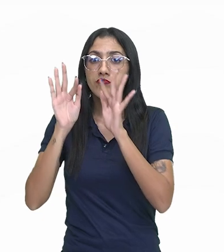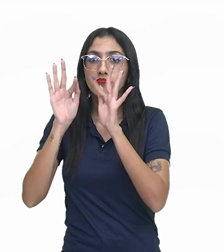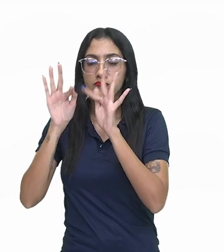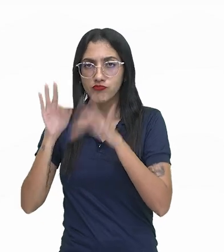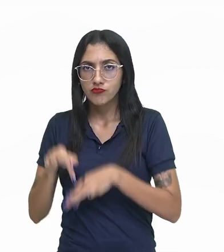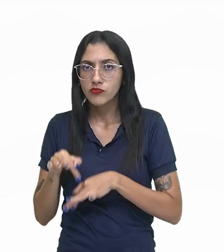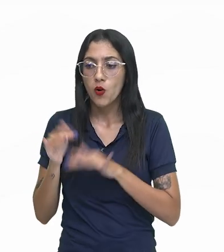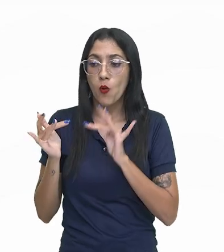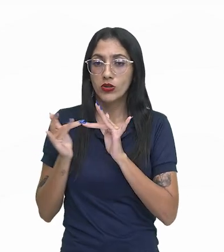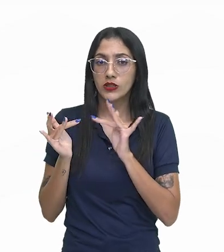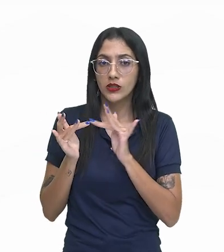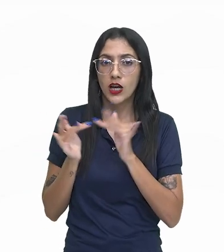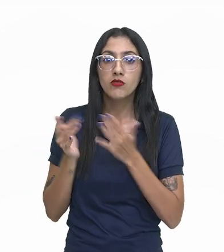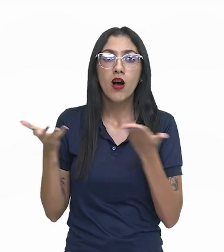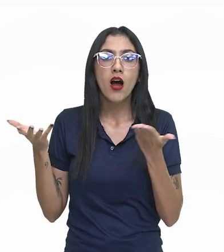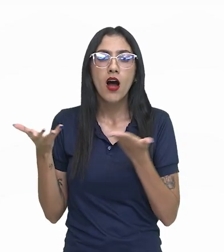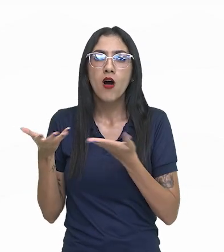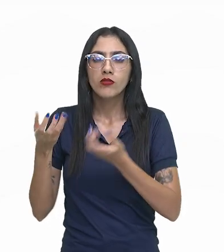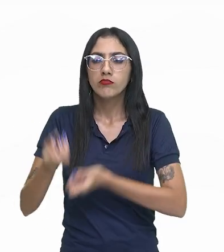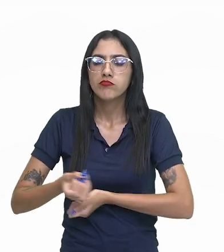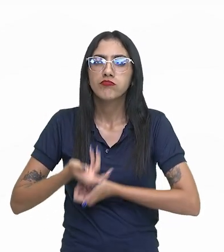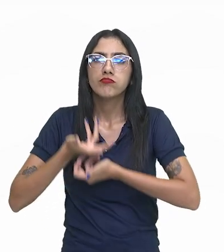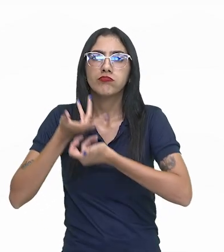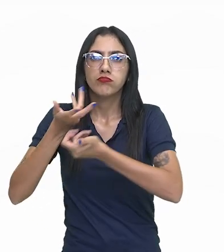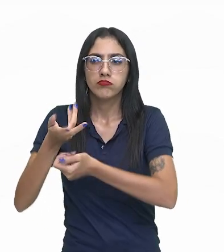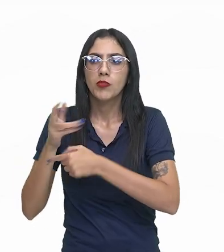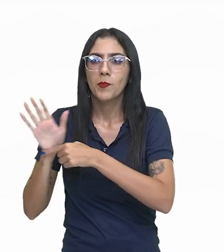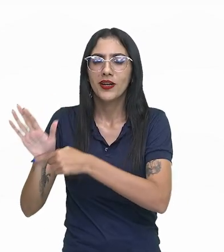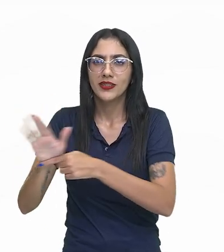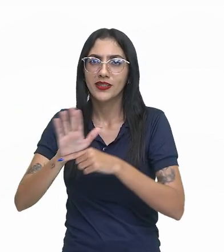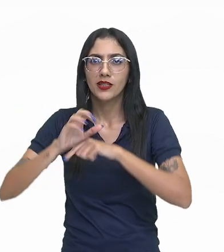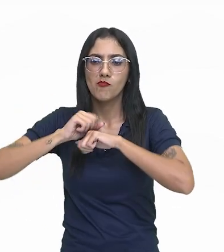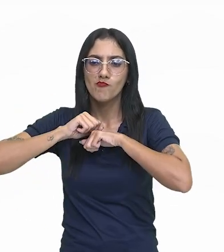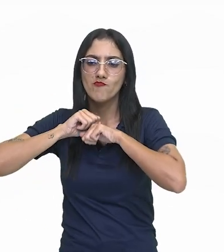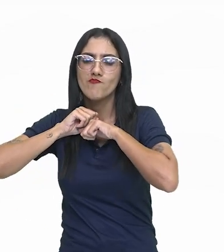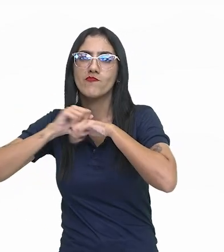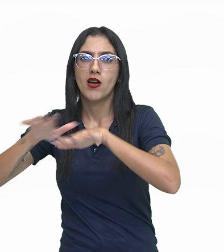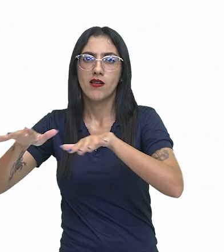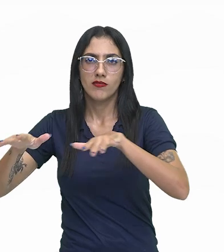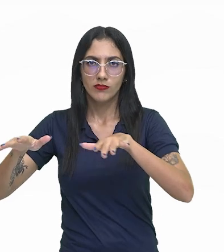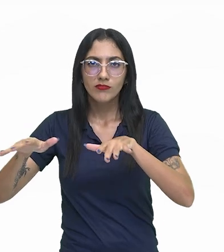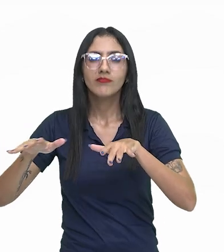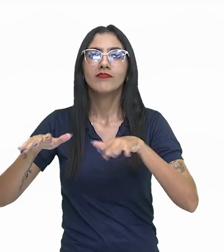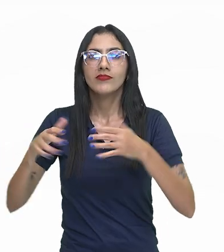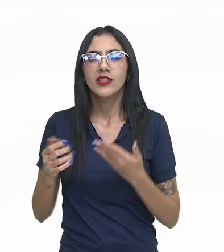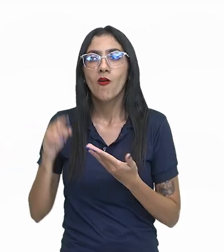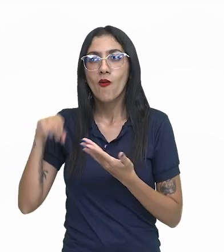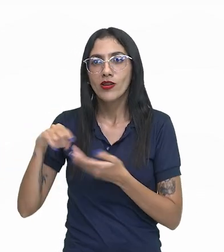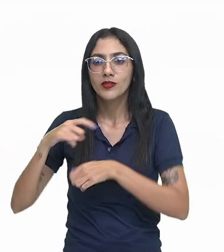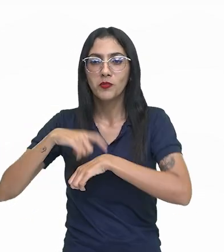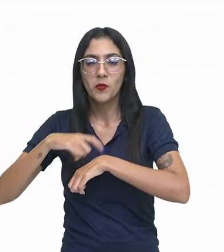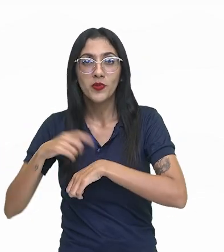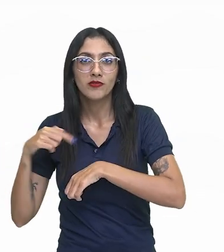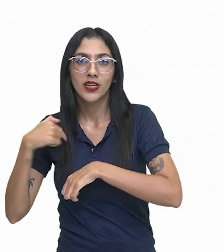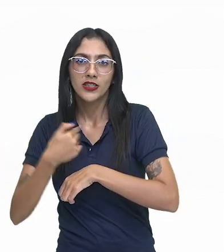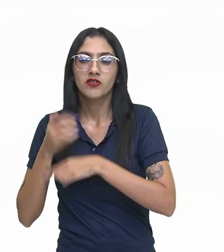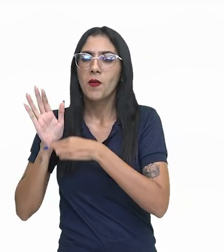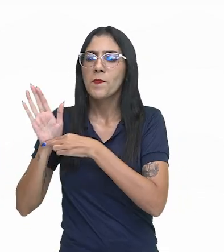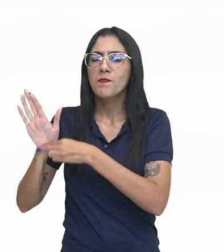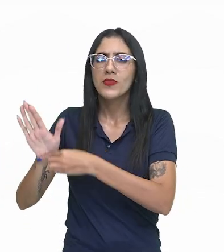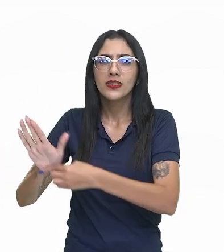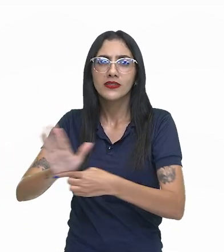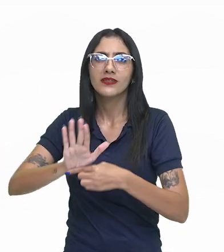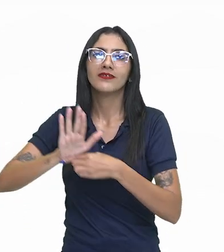com a obra, é hora de liberá-la para o mundo. Então, neste momento da liberação, é aquele momento que nós vamos liberar a nossa